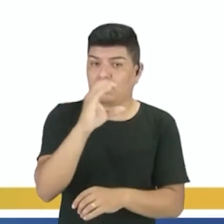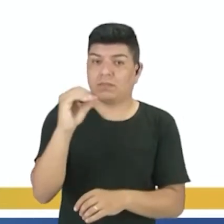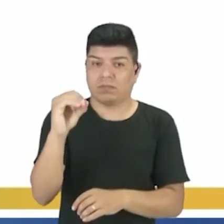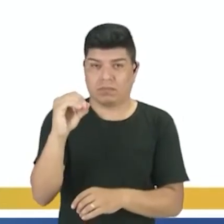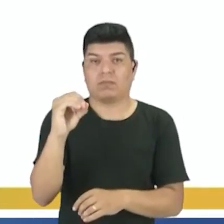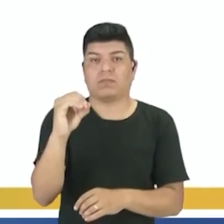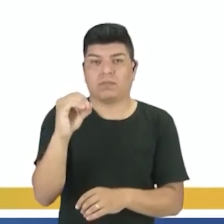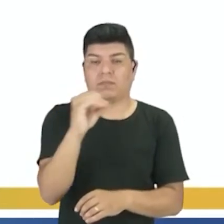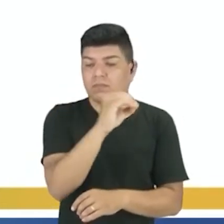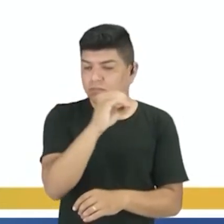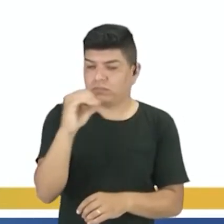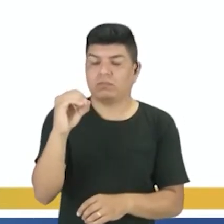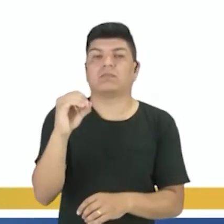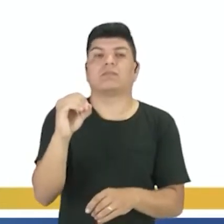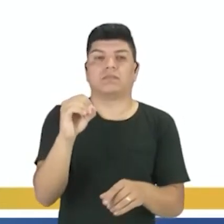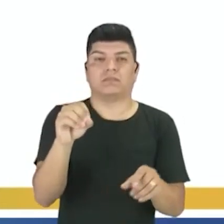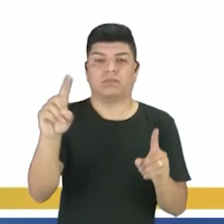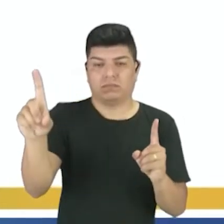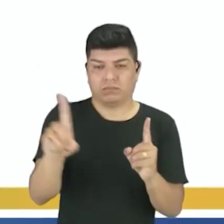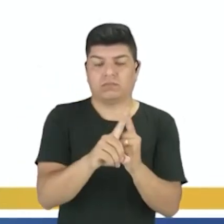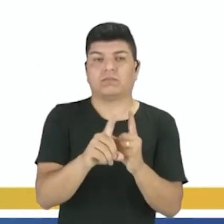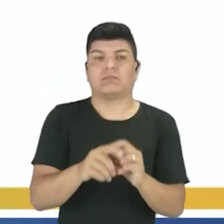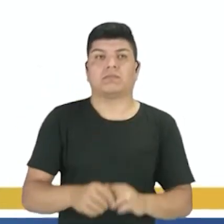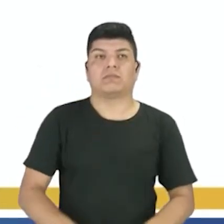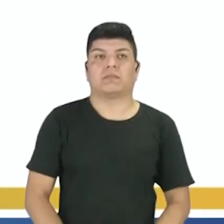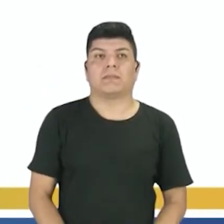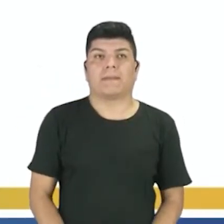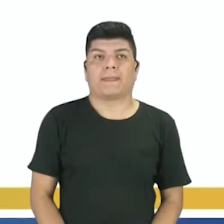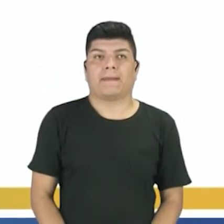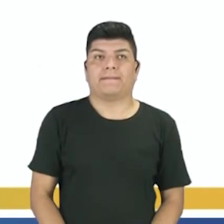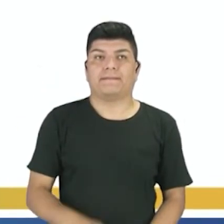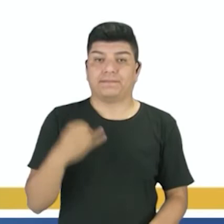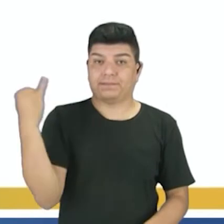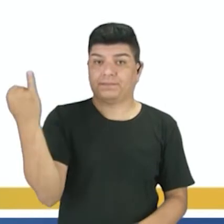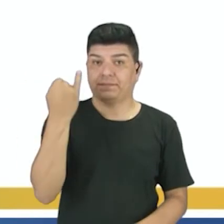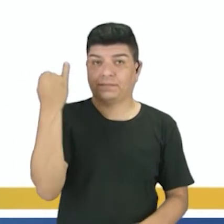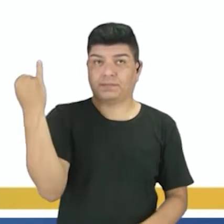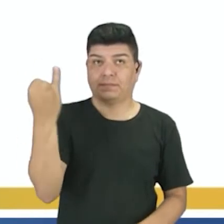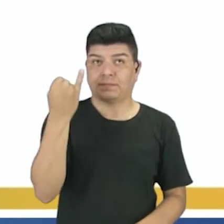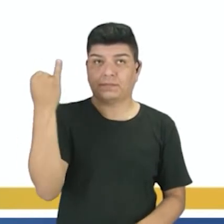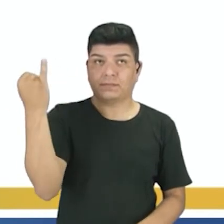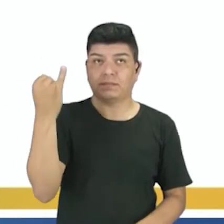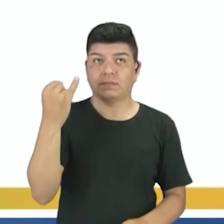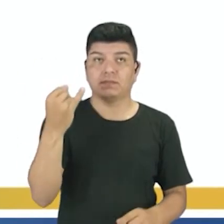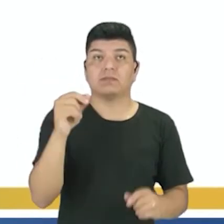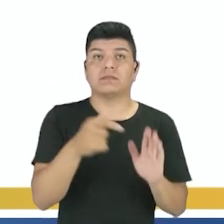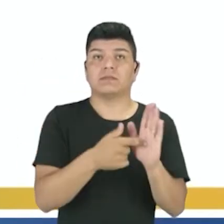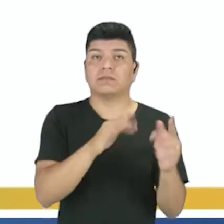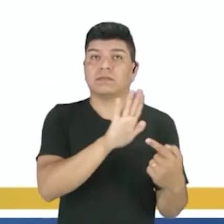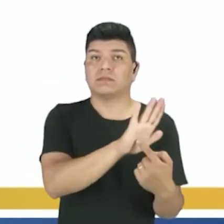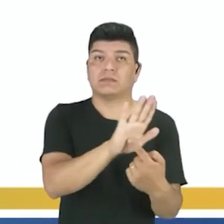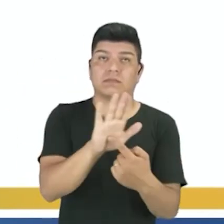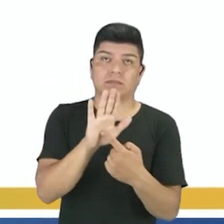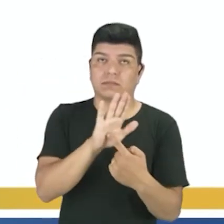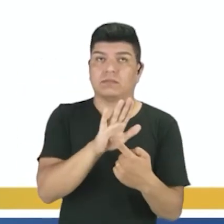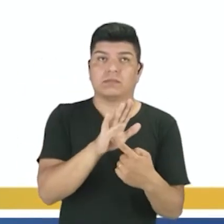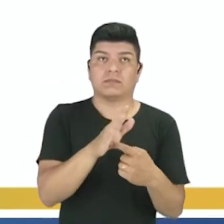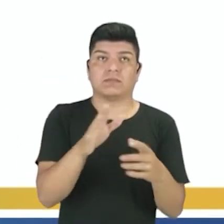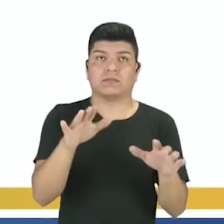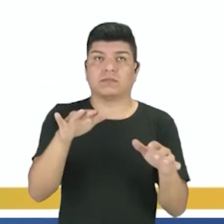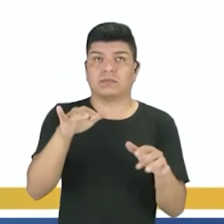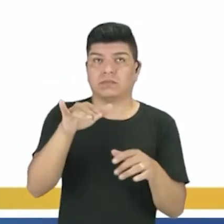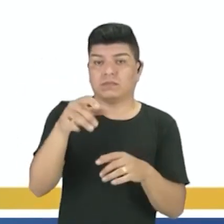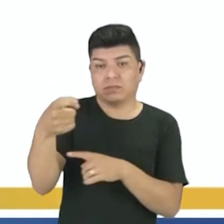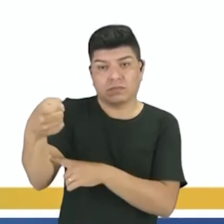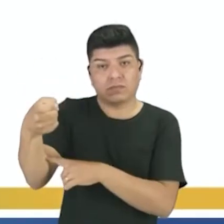se cruzam os dois eixos, ok? Então, é importante aqui, ó, os pontos que estão localizados sobre o